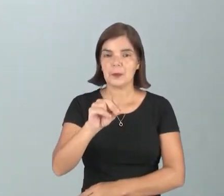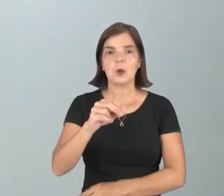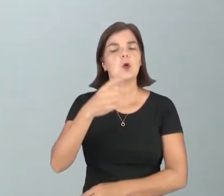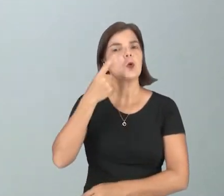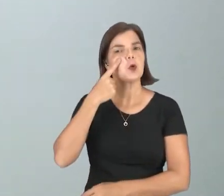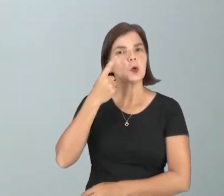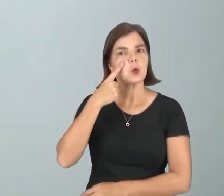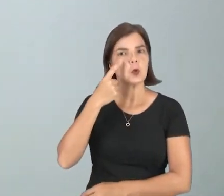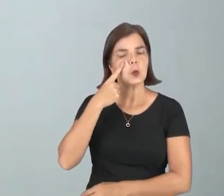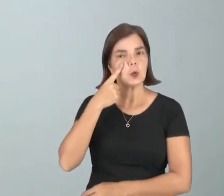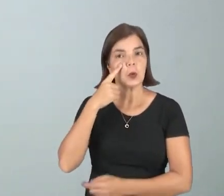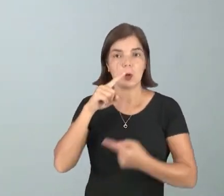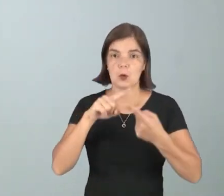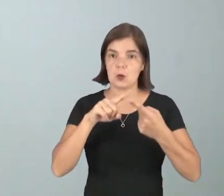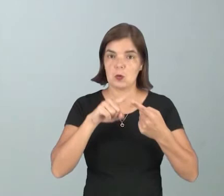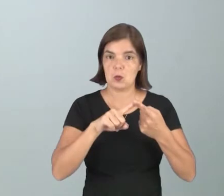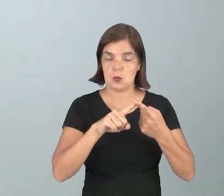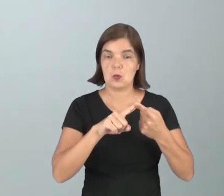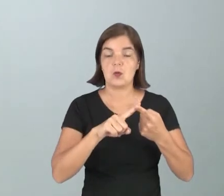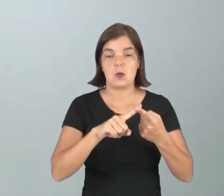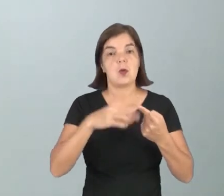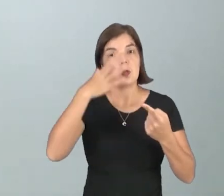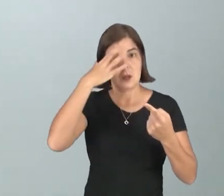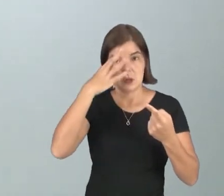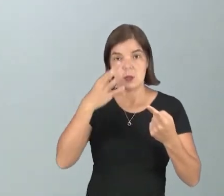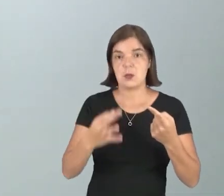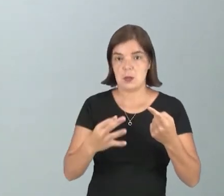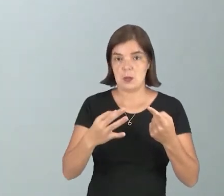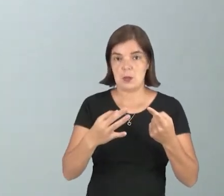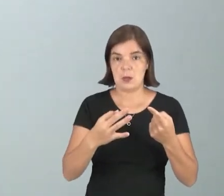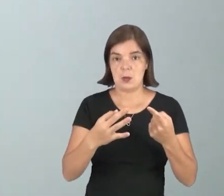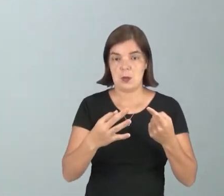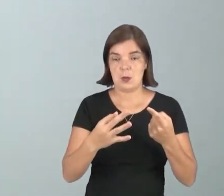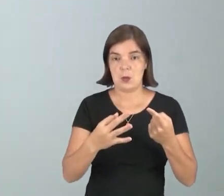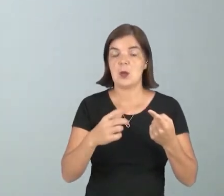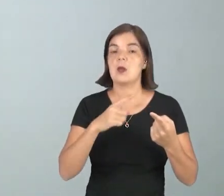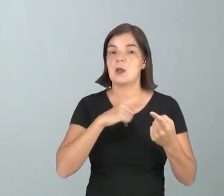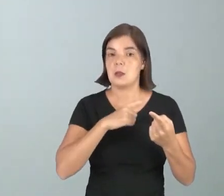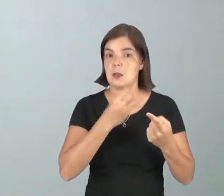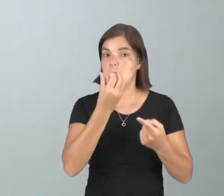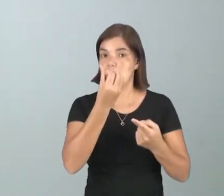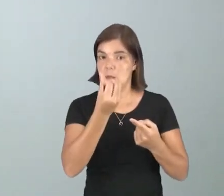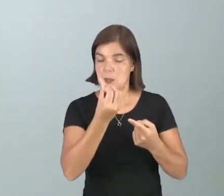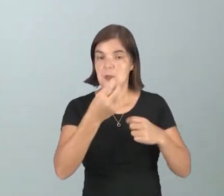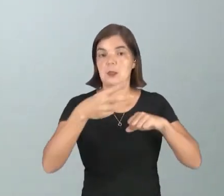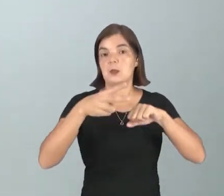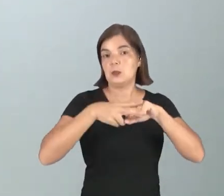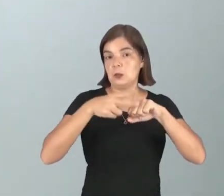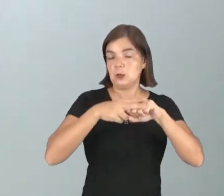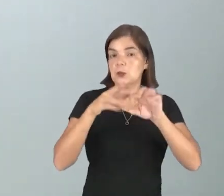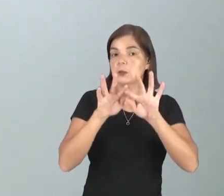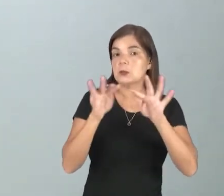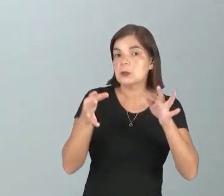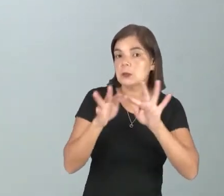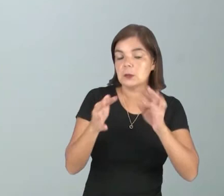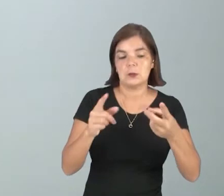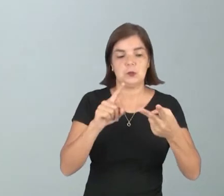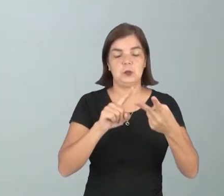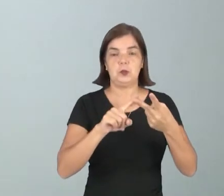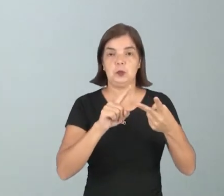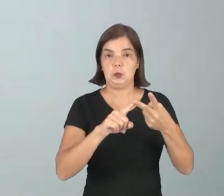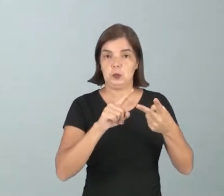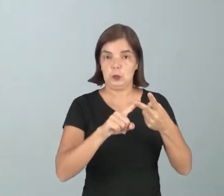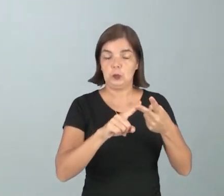nós vimos que o modo indicativo exprime certeza e tem seis tempos verbais simples o modo